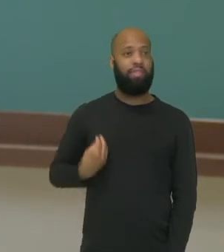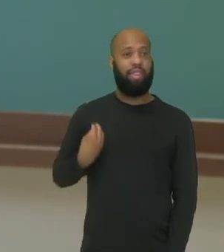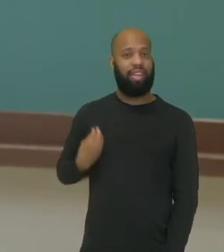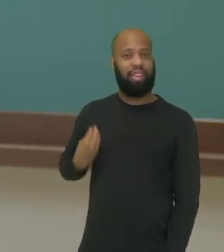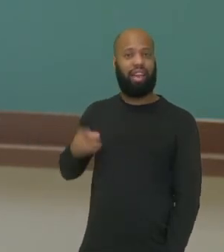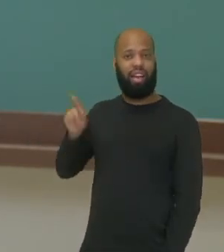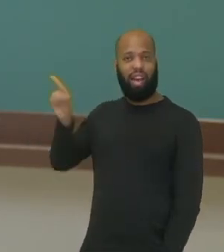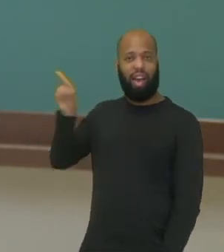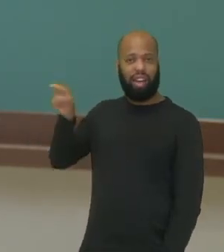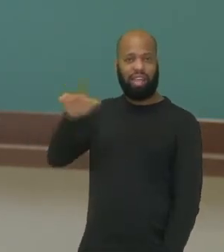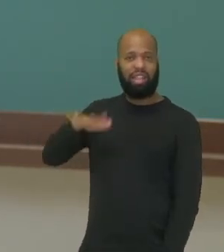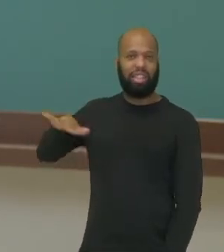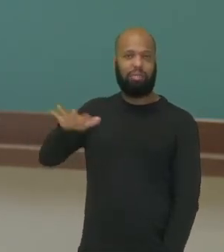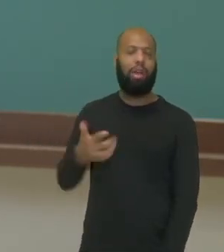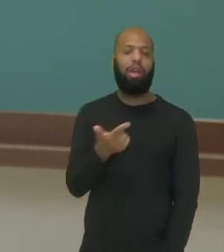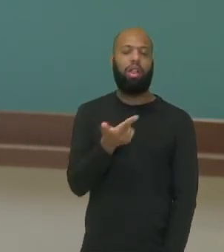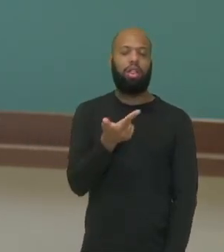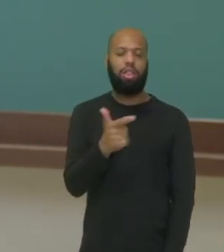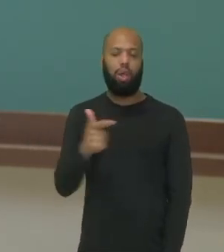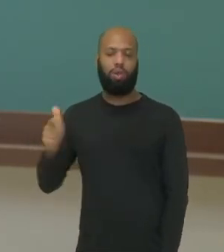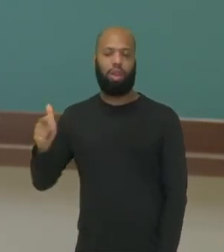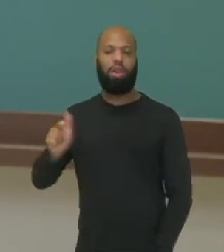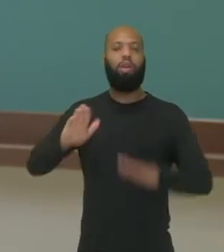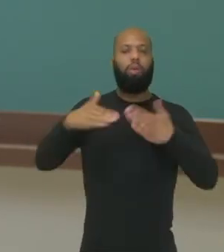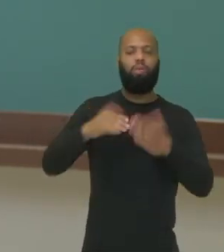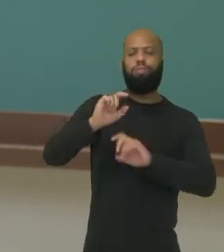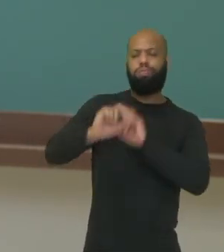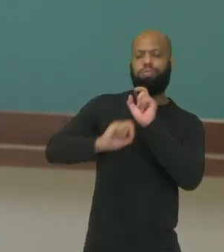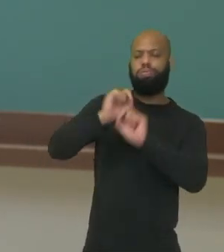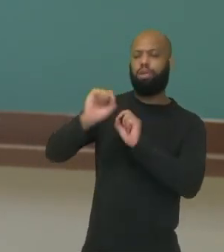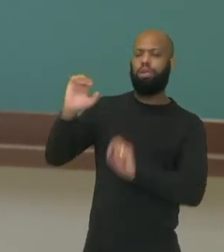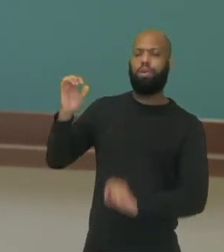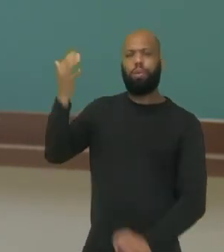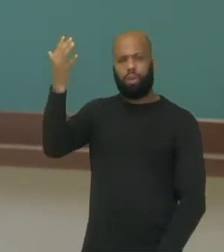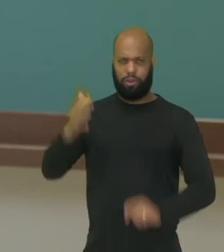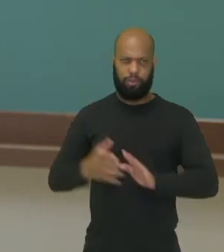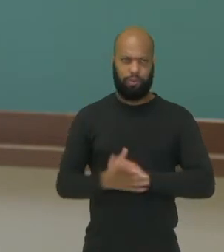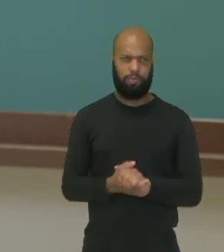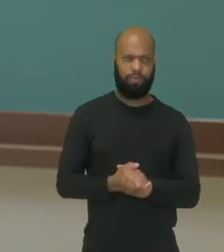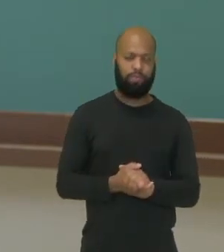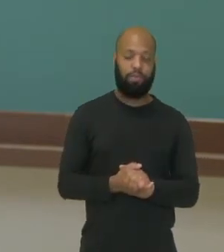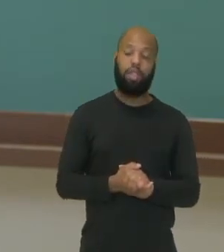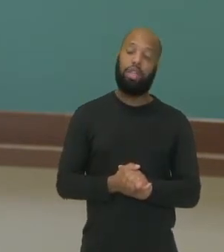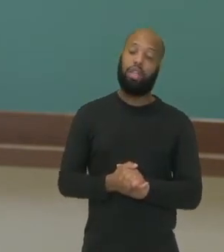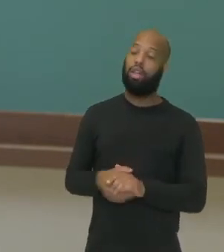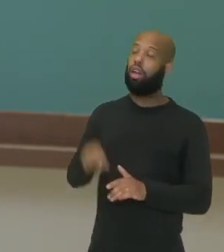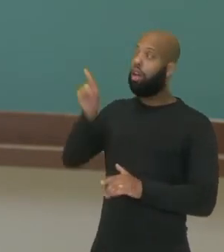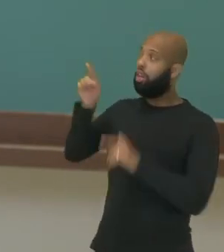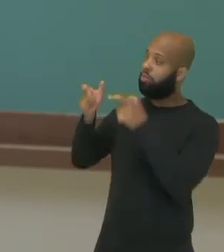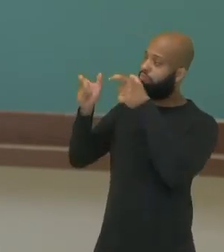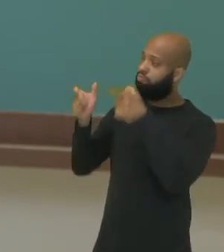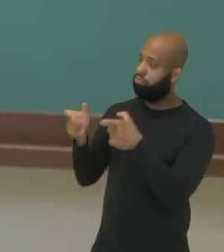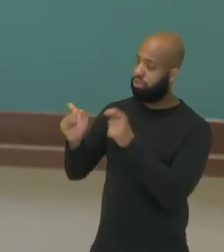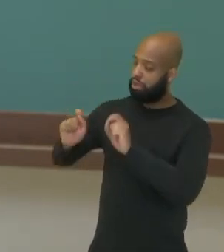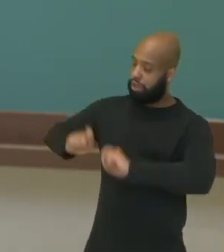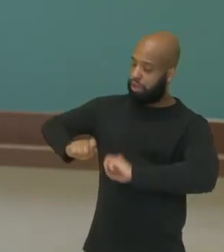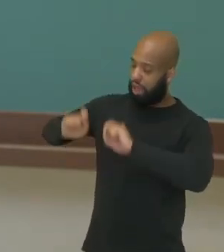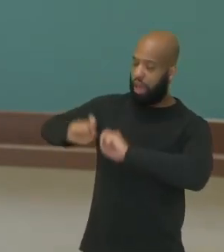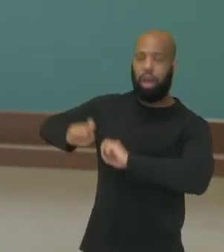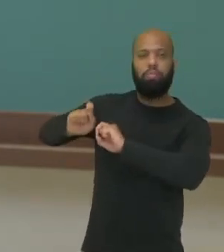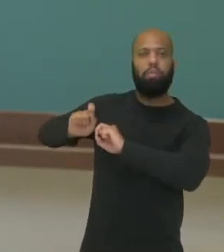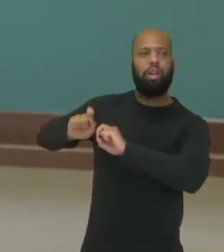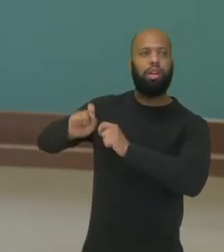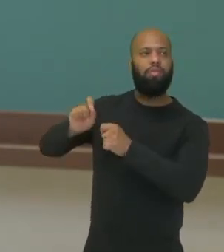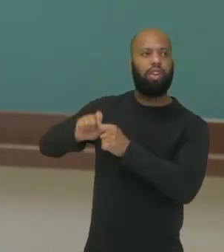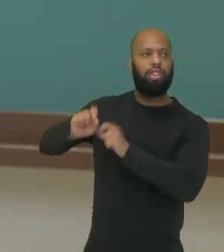nesse espaço, né? Então, o que acontece? No lugar desse, é possível fazer o